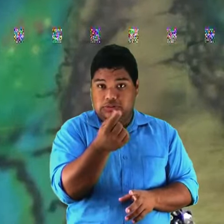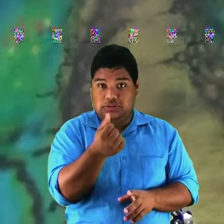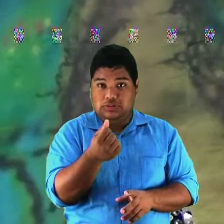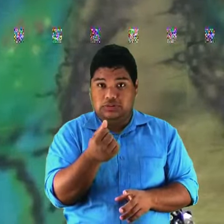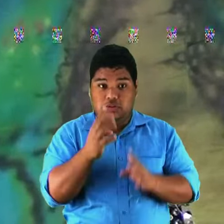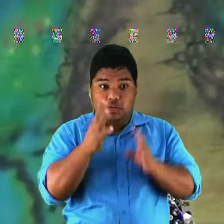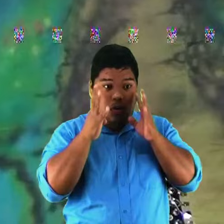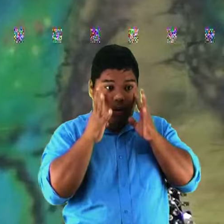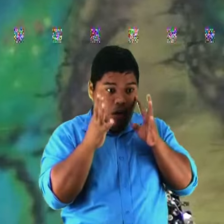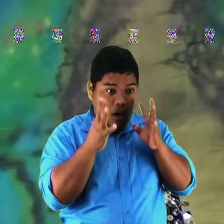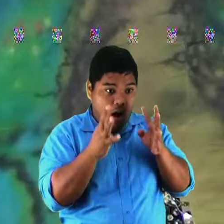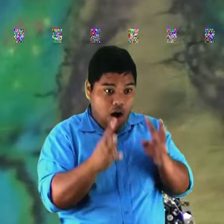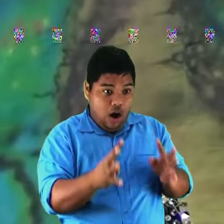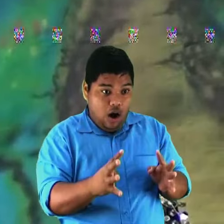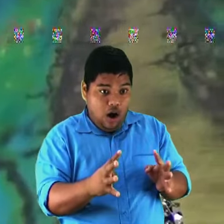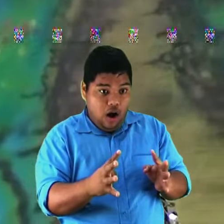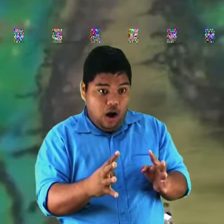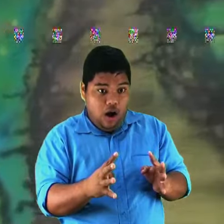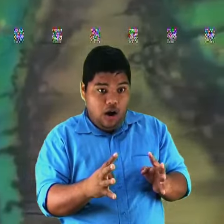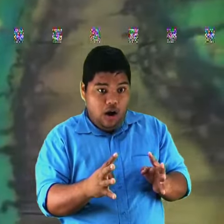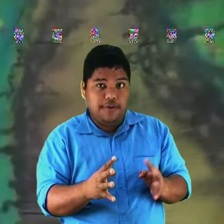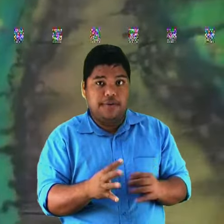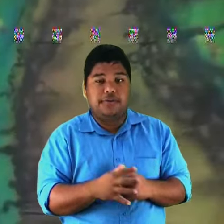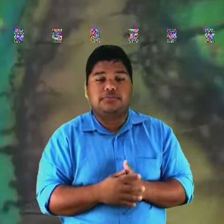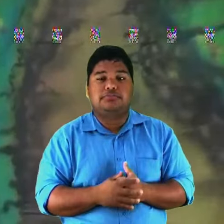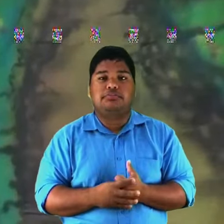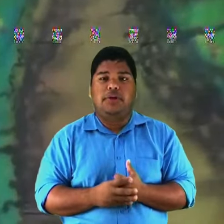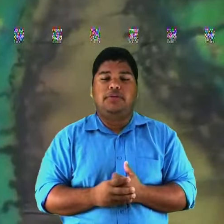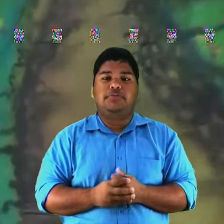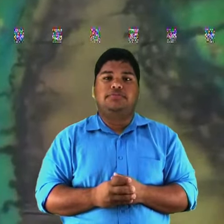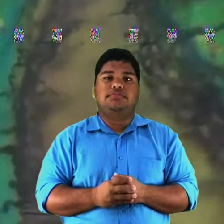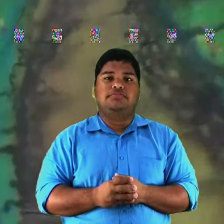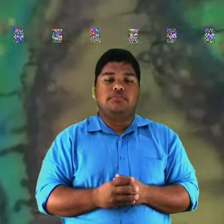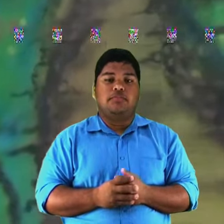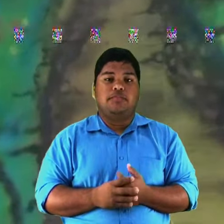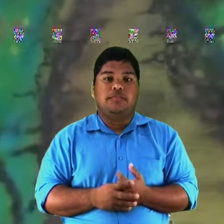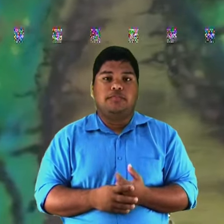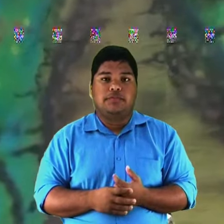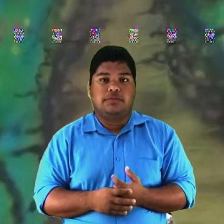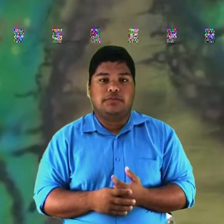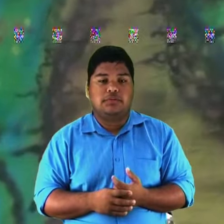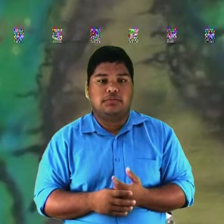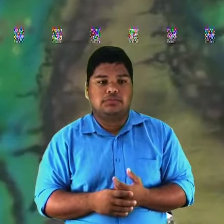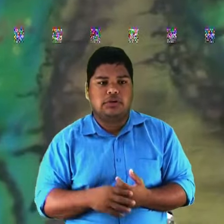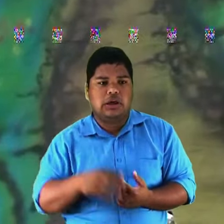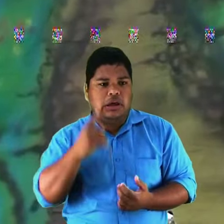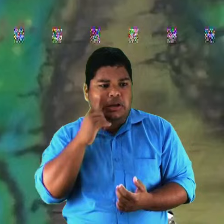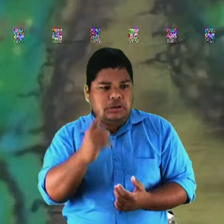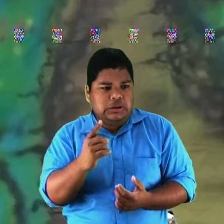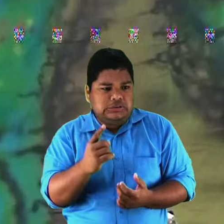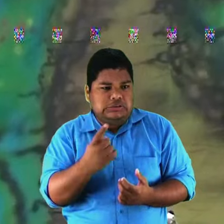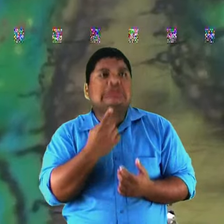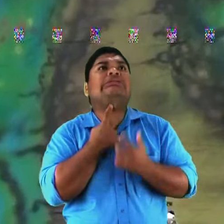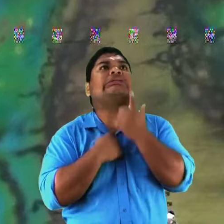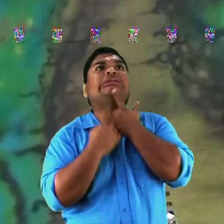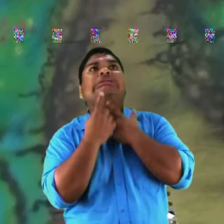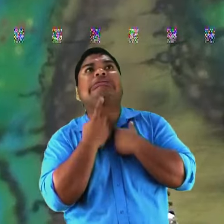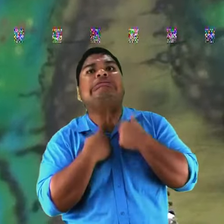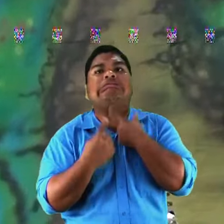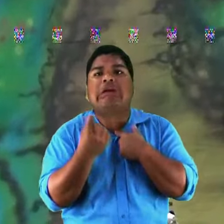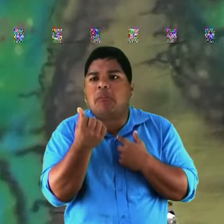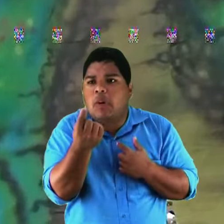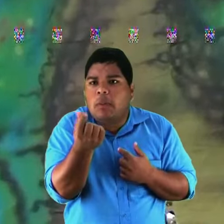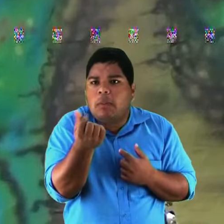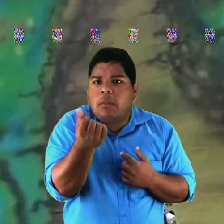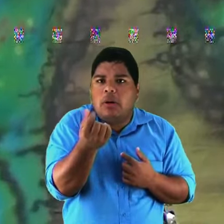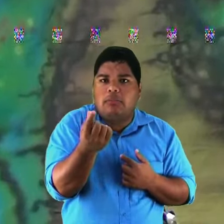obsessão ou pode ser um meio. Ele é uma obsessão quando você vive em função